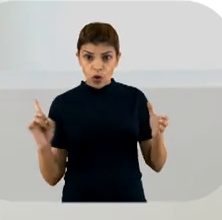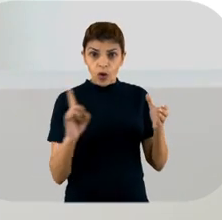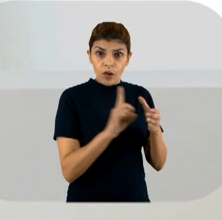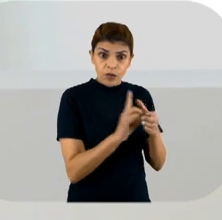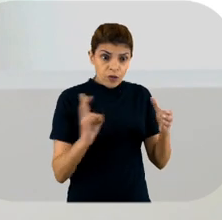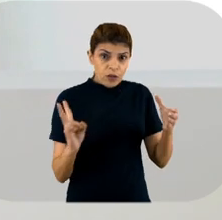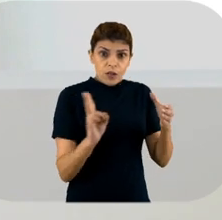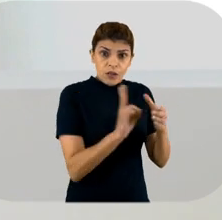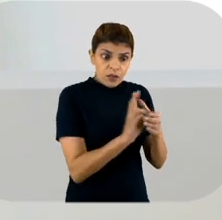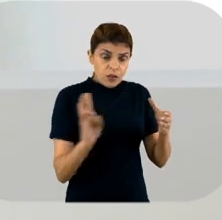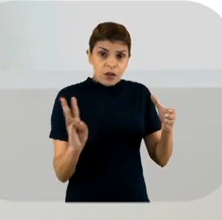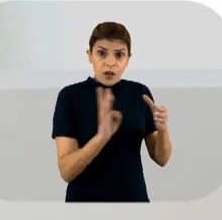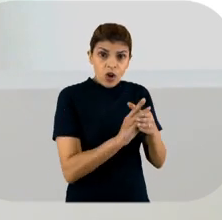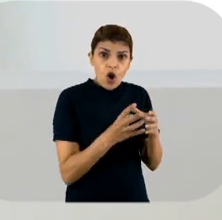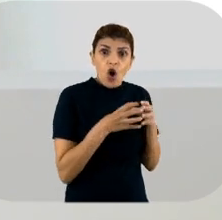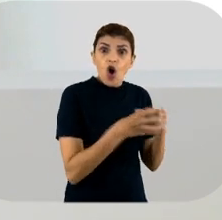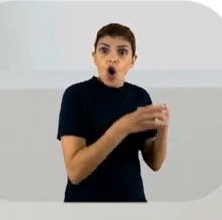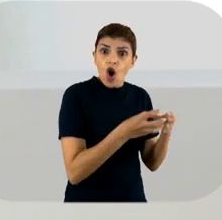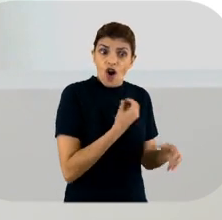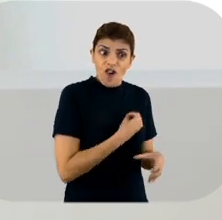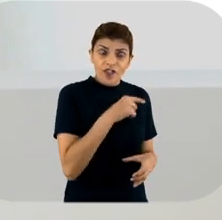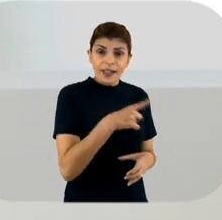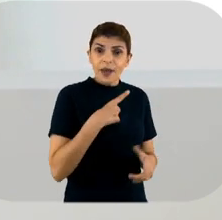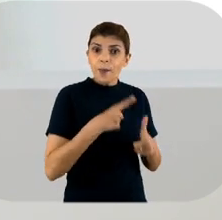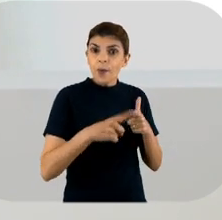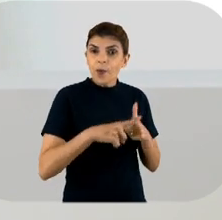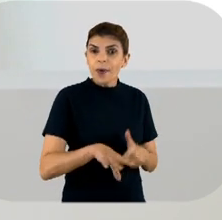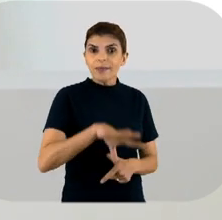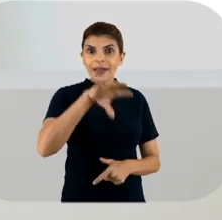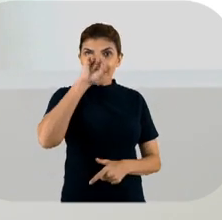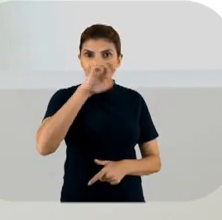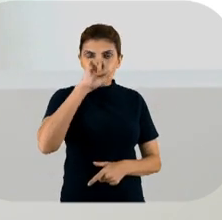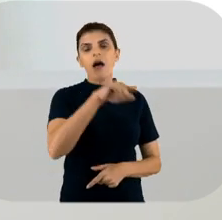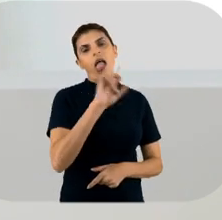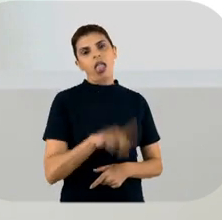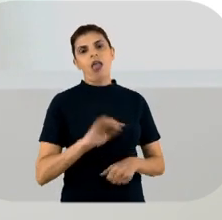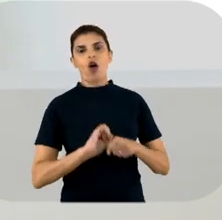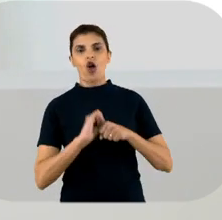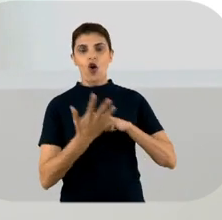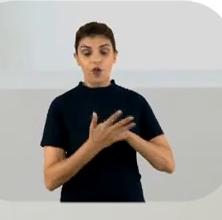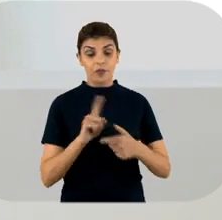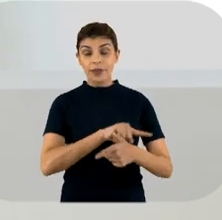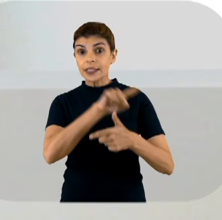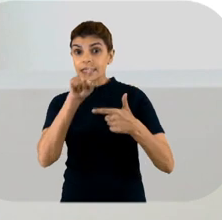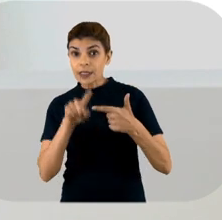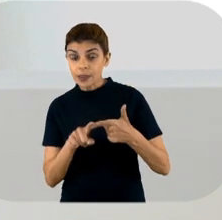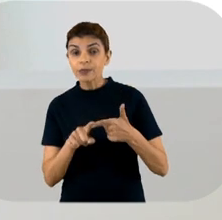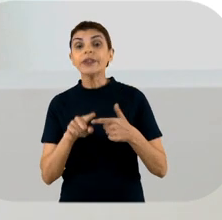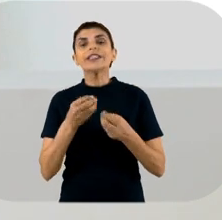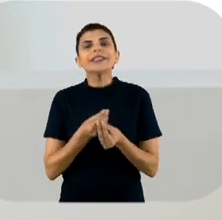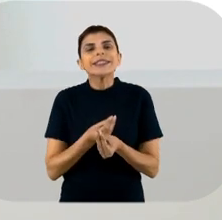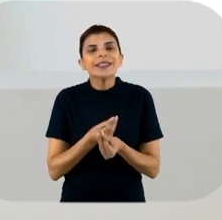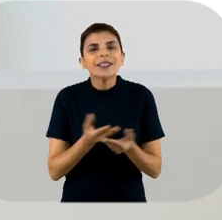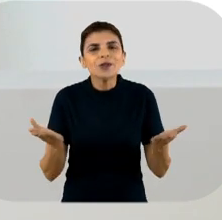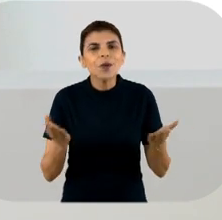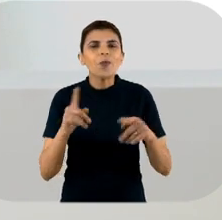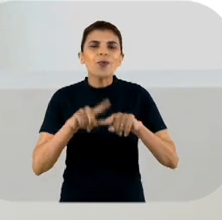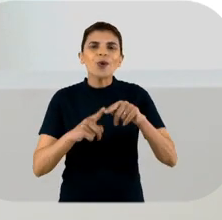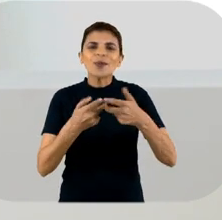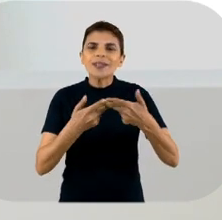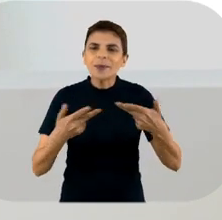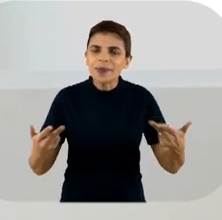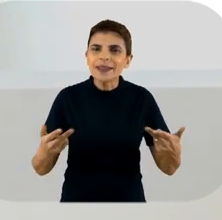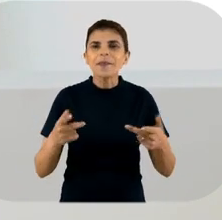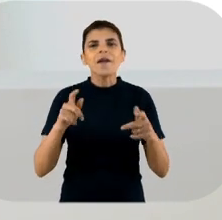quadro respiratório, o mais provável é que seja coronavírus. O segundo é a disponibilidade de insumos. Então,